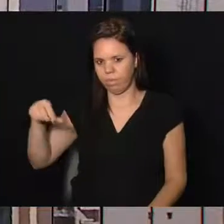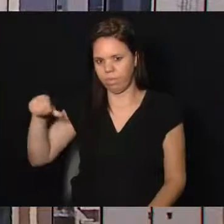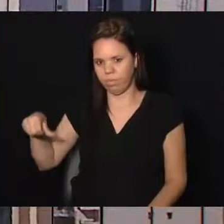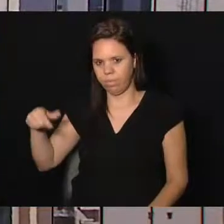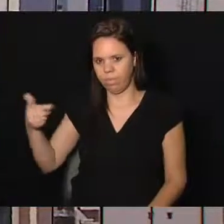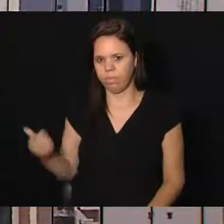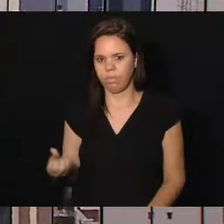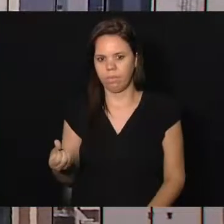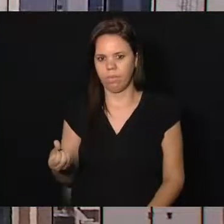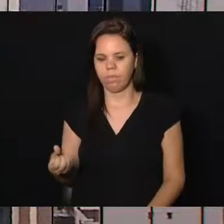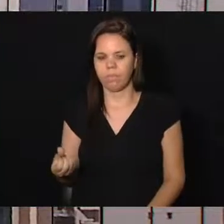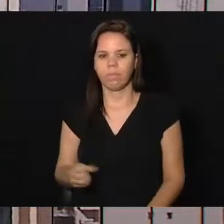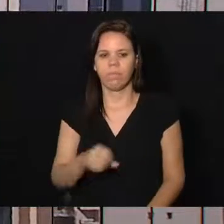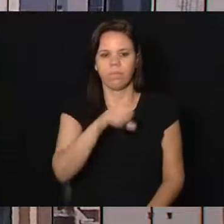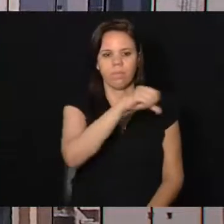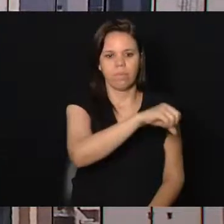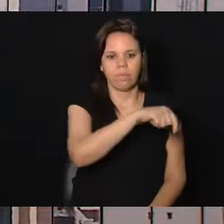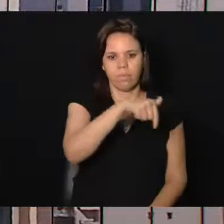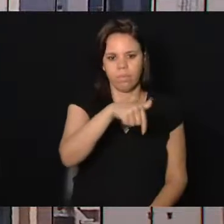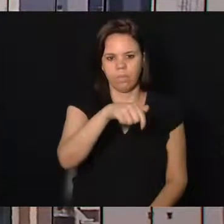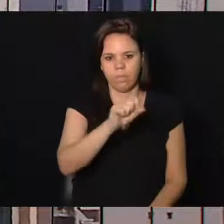97829-3776. Eu vou repetir,